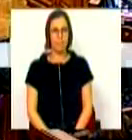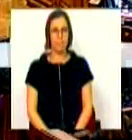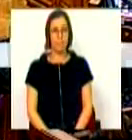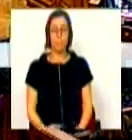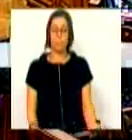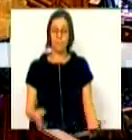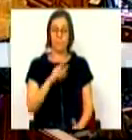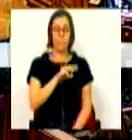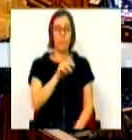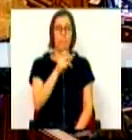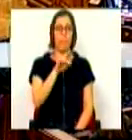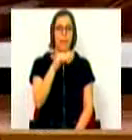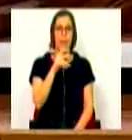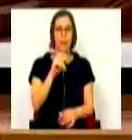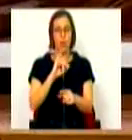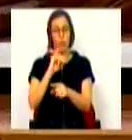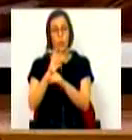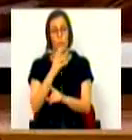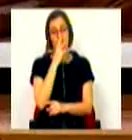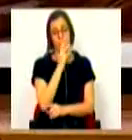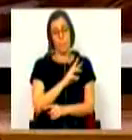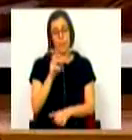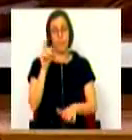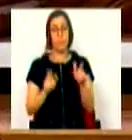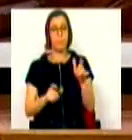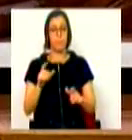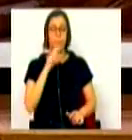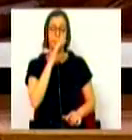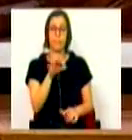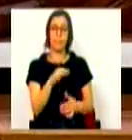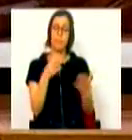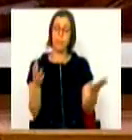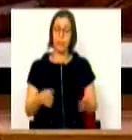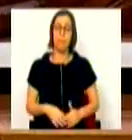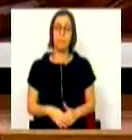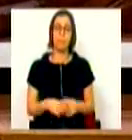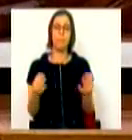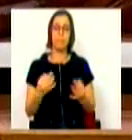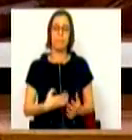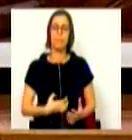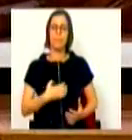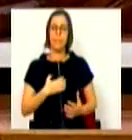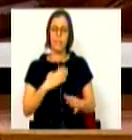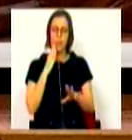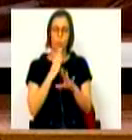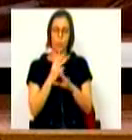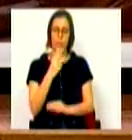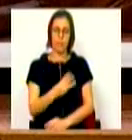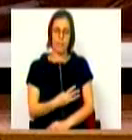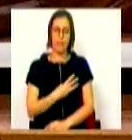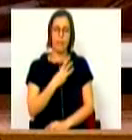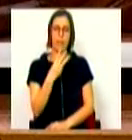A Mariana, como outros milhares de pessoas e famílias, têm sentido nestes últimos